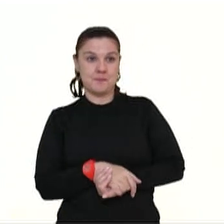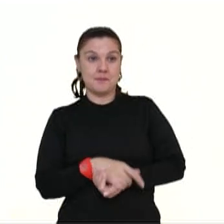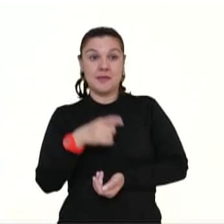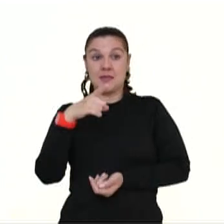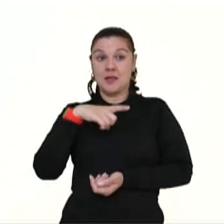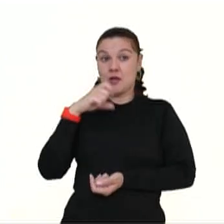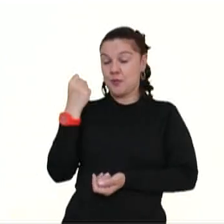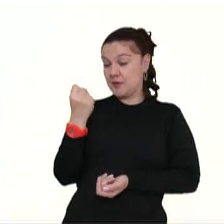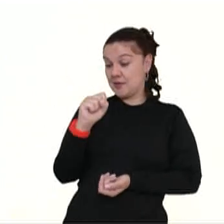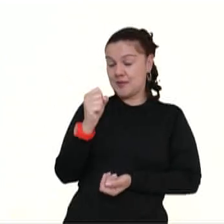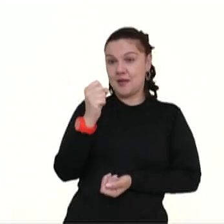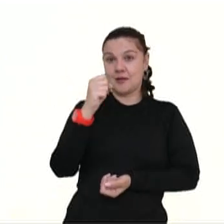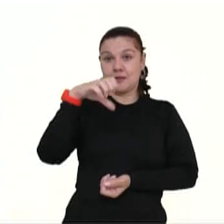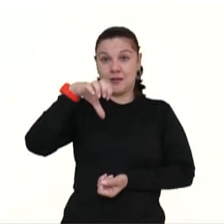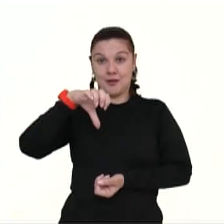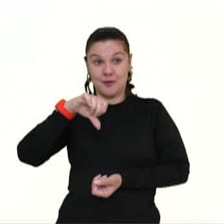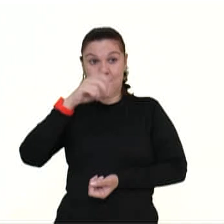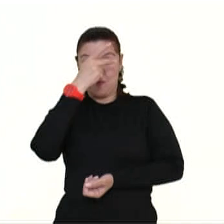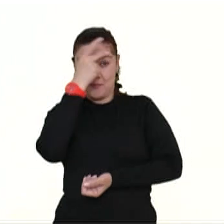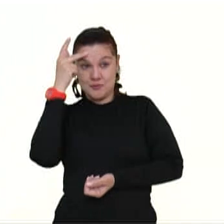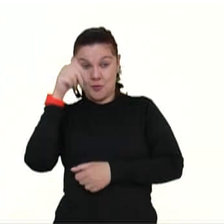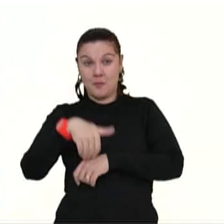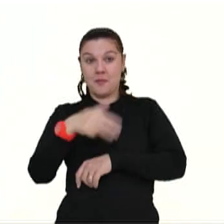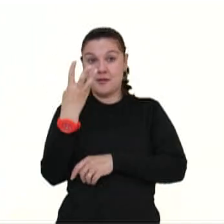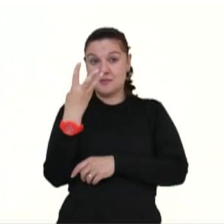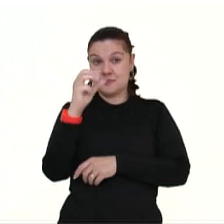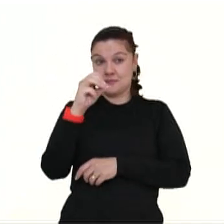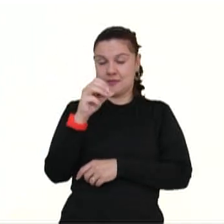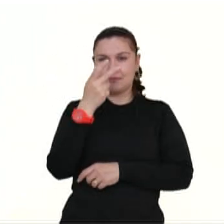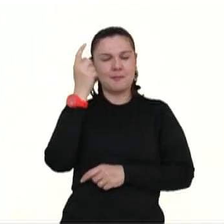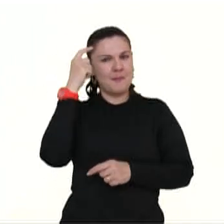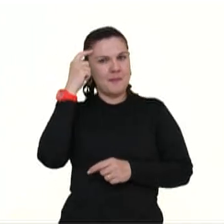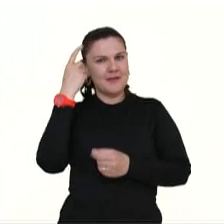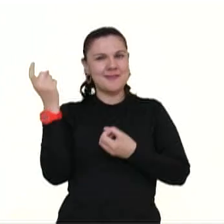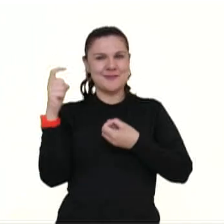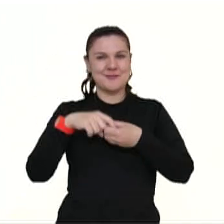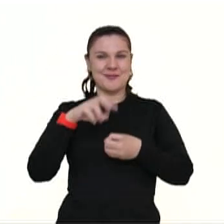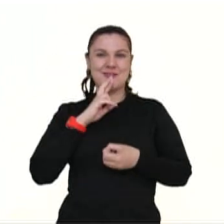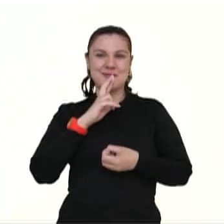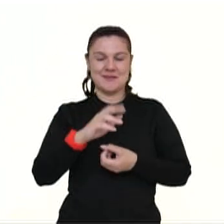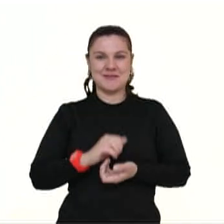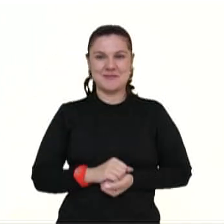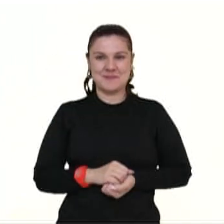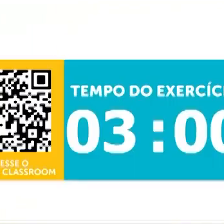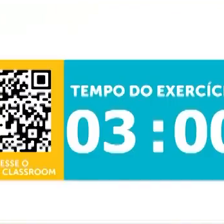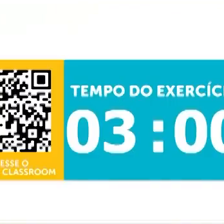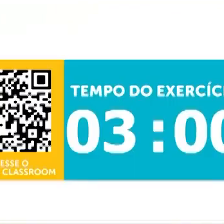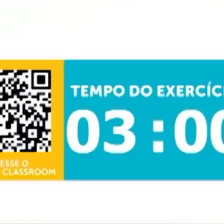Existem 89 pessoas com mais de 30 pedras. Pense um pouquinho e a gente já volta com a resposta.